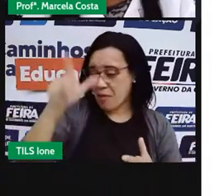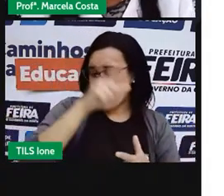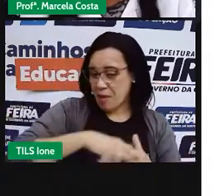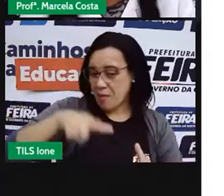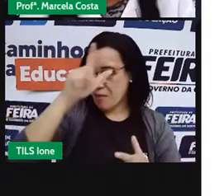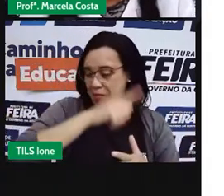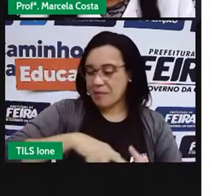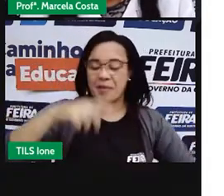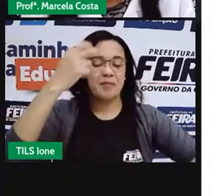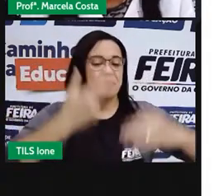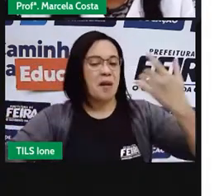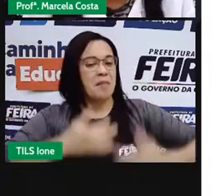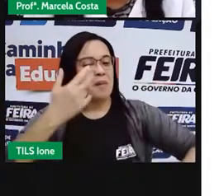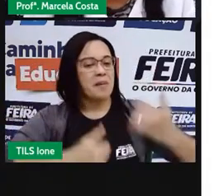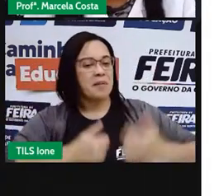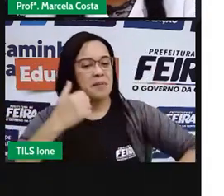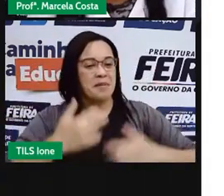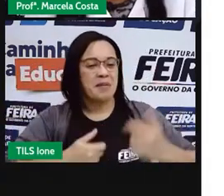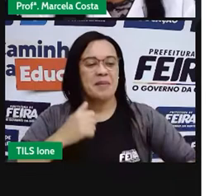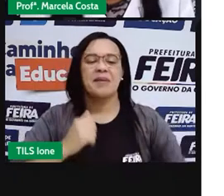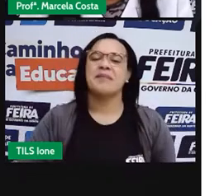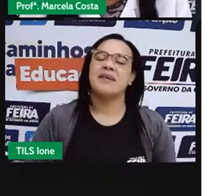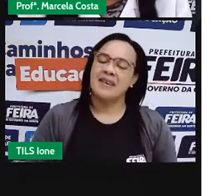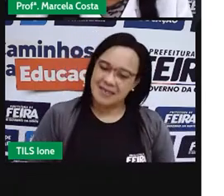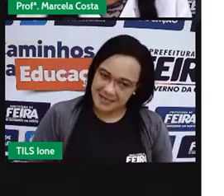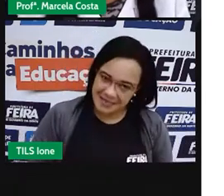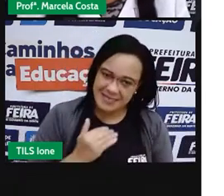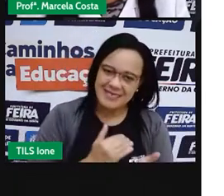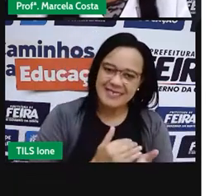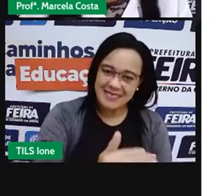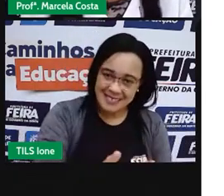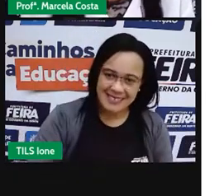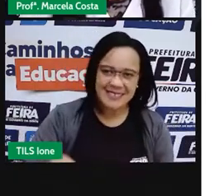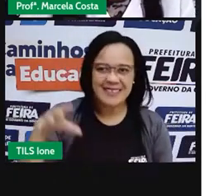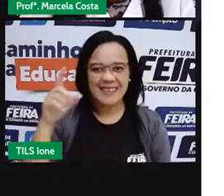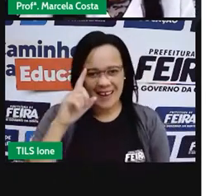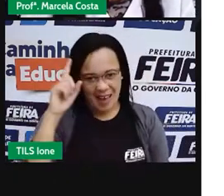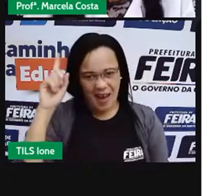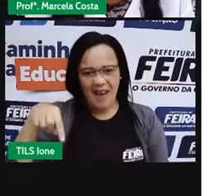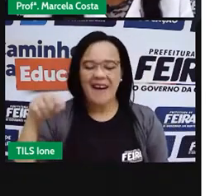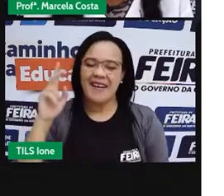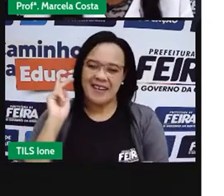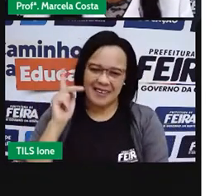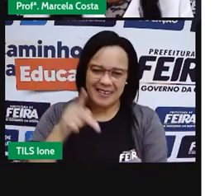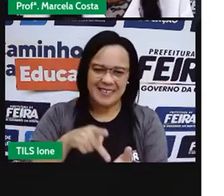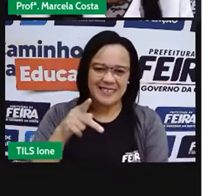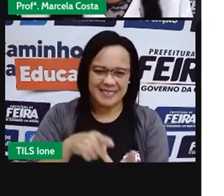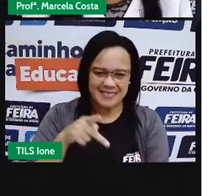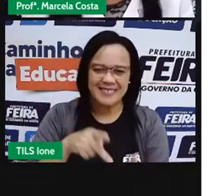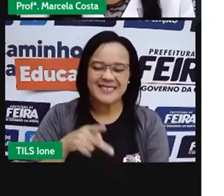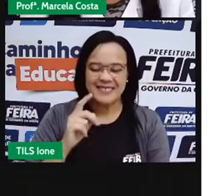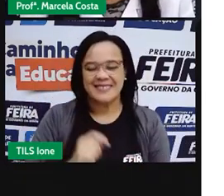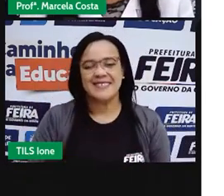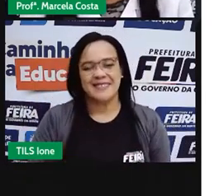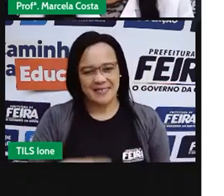do mundo. E a partir daí, ela pôde descobrir que todas as princesas